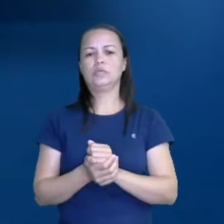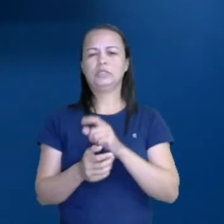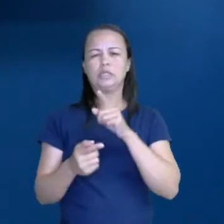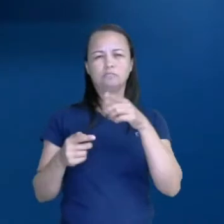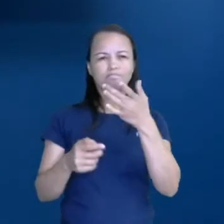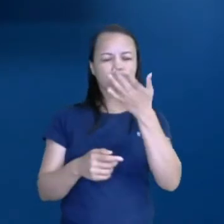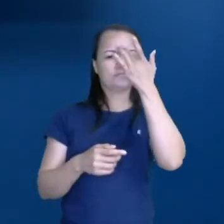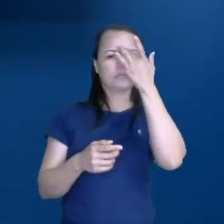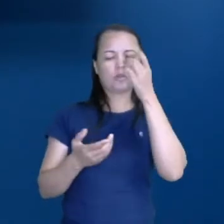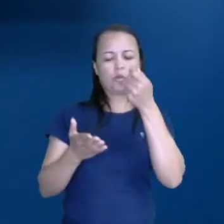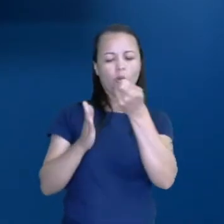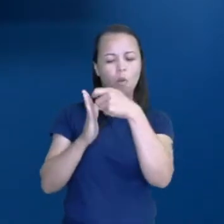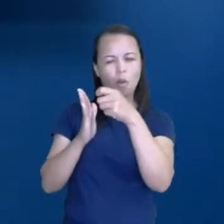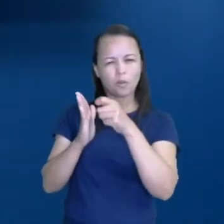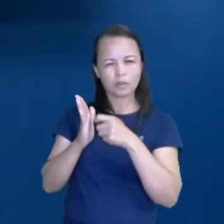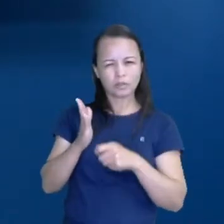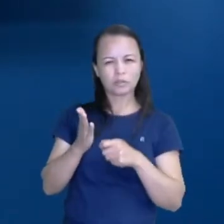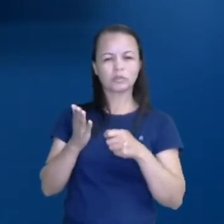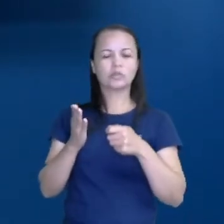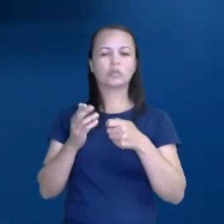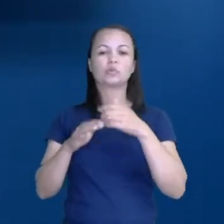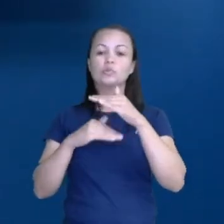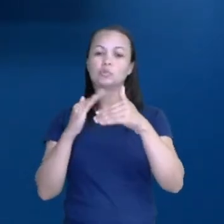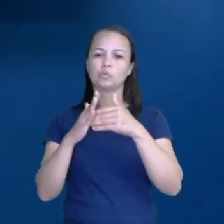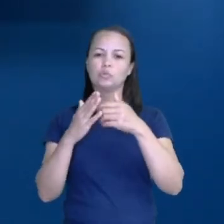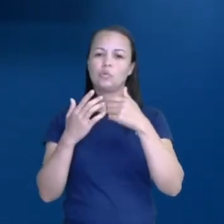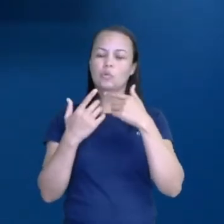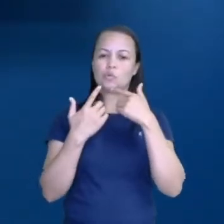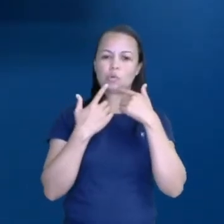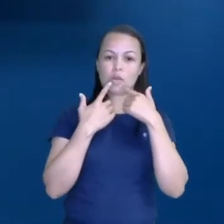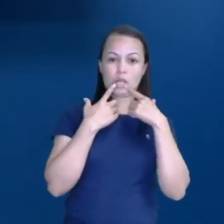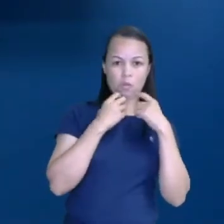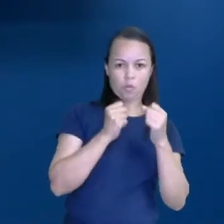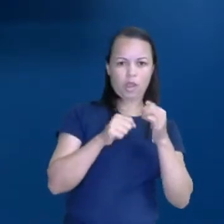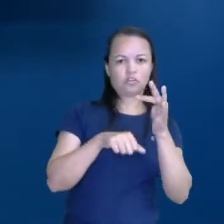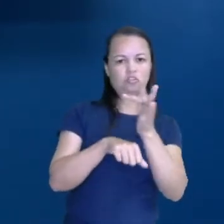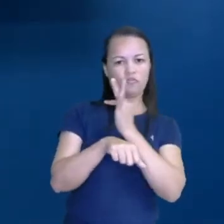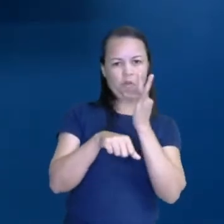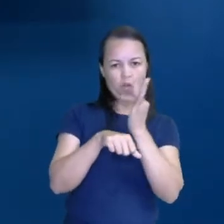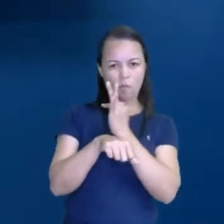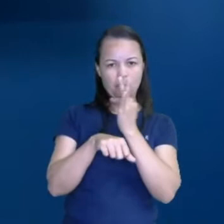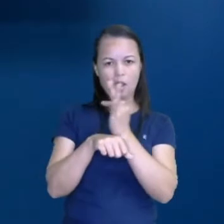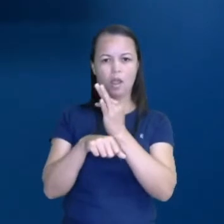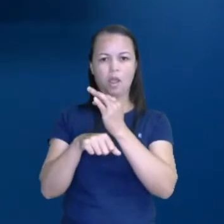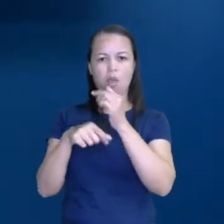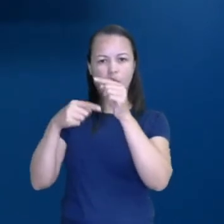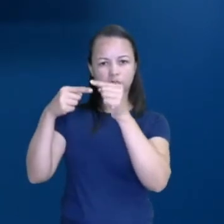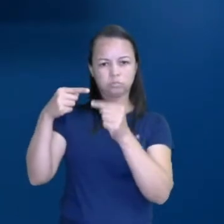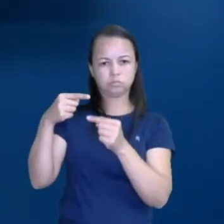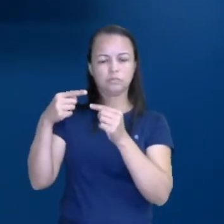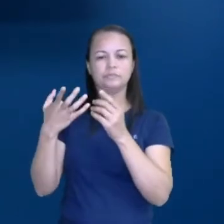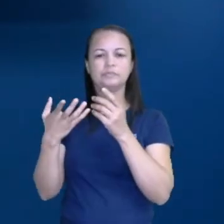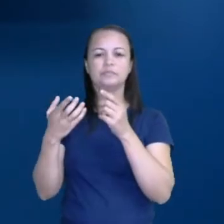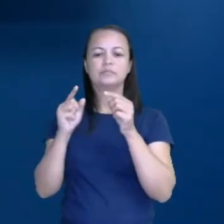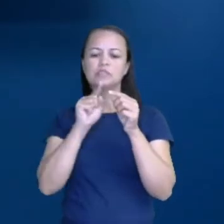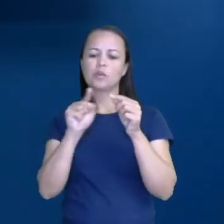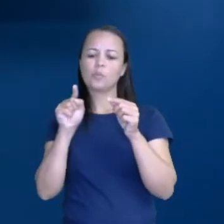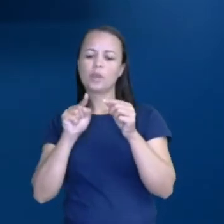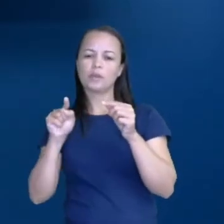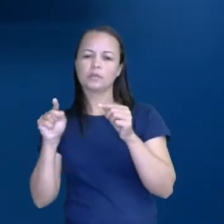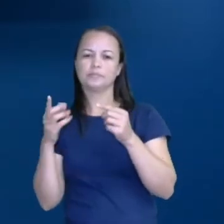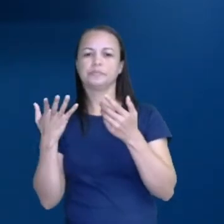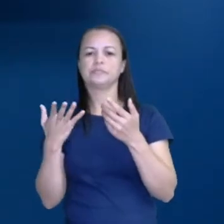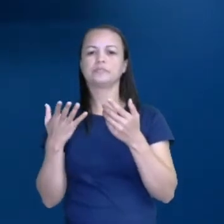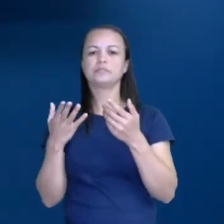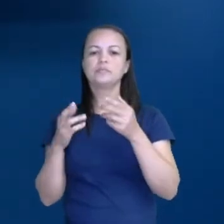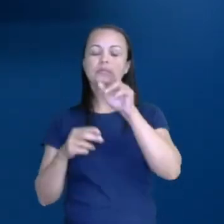gravadinho aí. Coloquem no caderno de vocês agora, linguagem formal, puxa uma setinha, e vocês coloquem